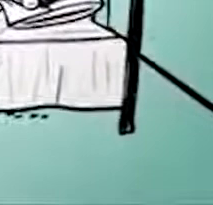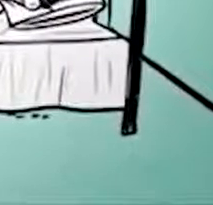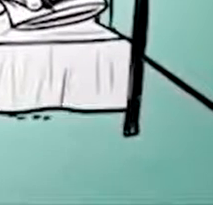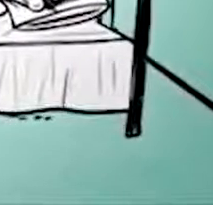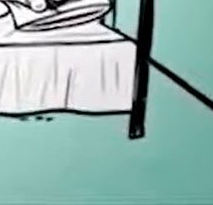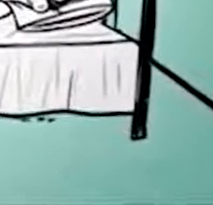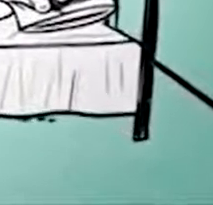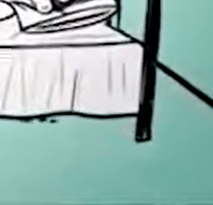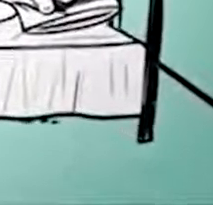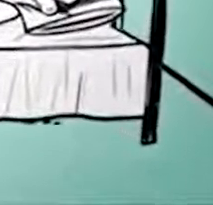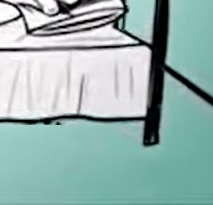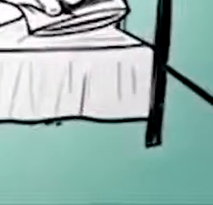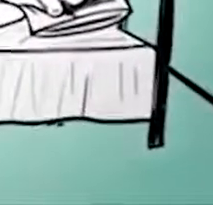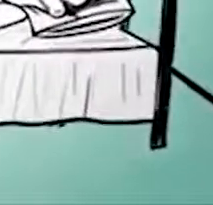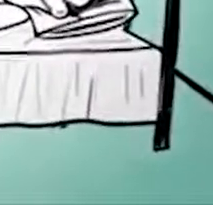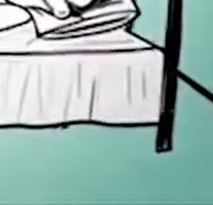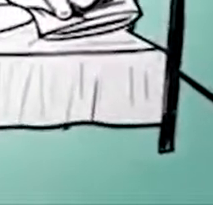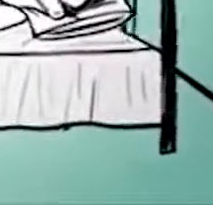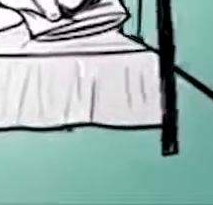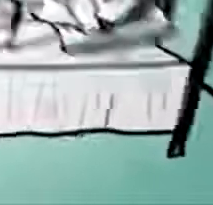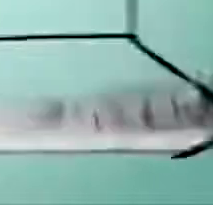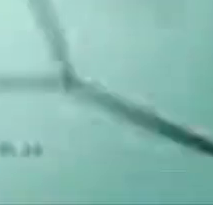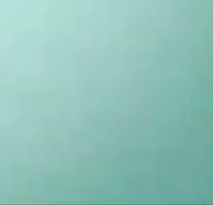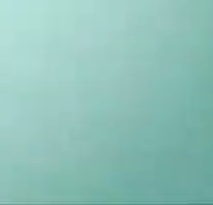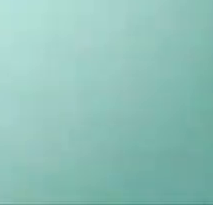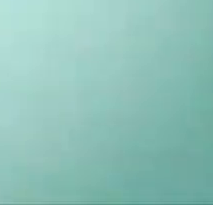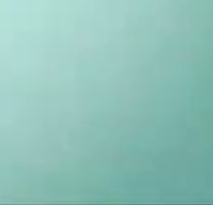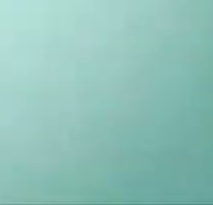Serviço de saúde é pra lá que eu vou.